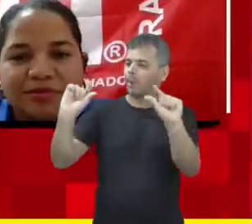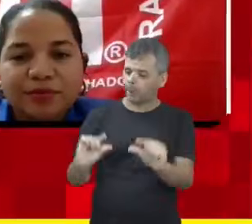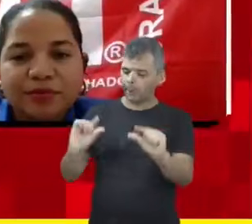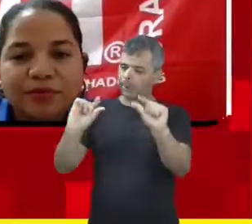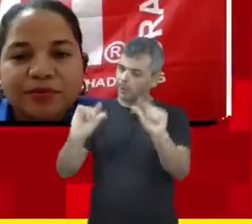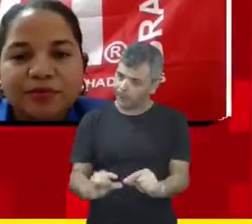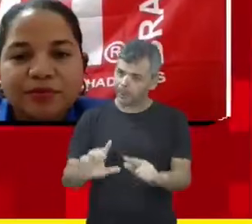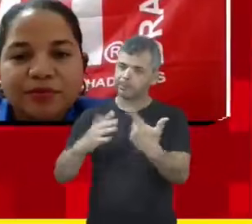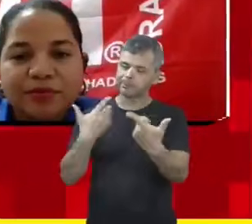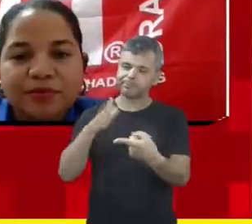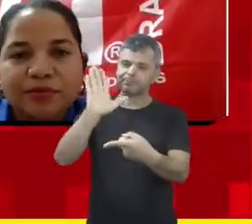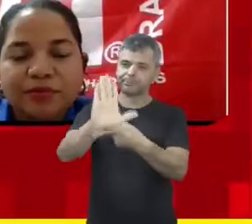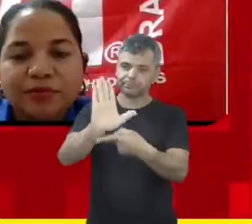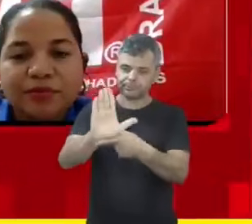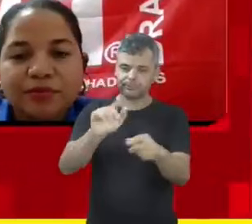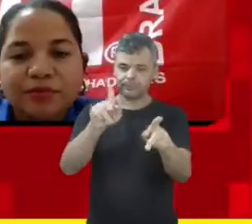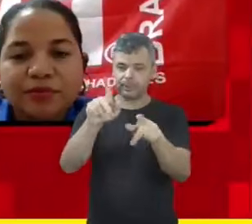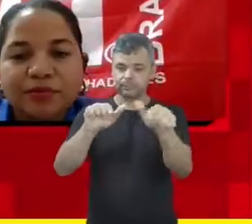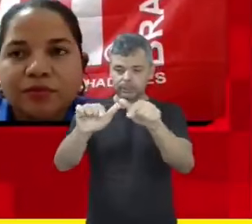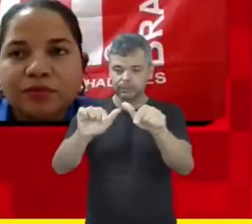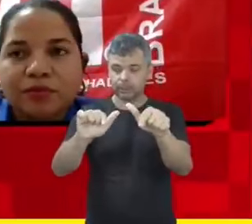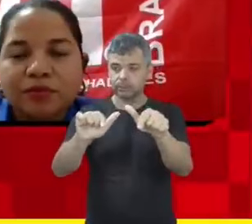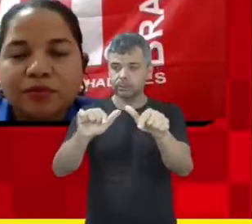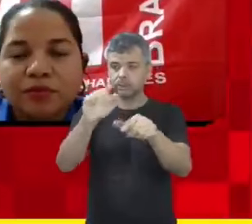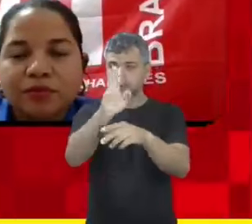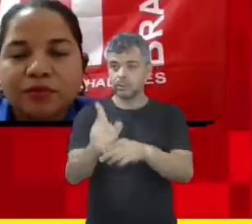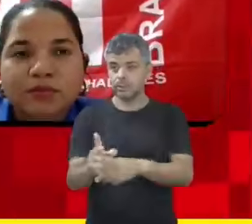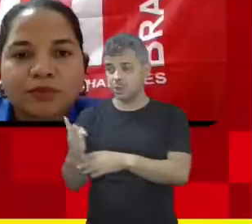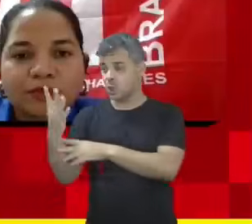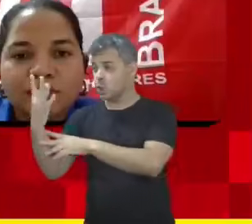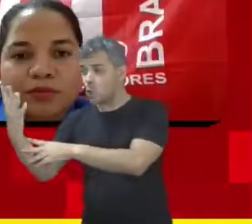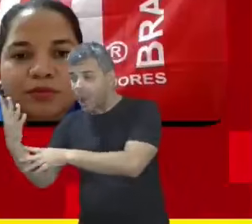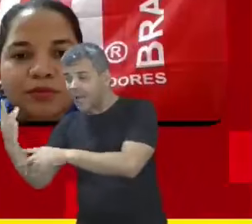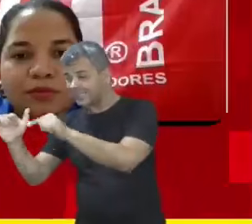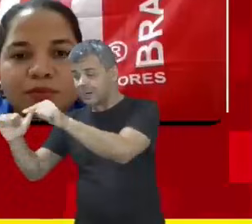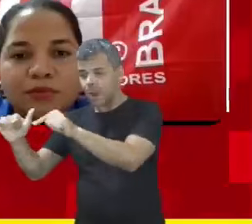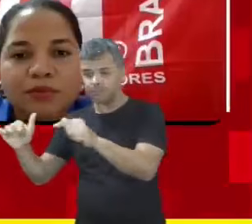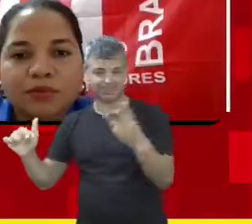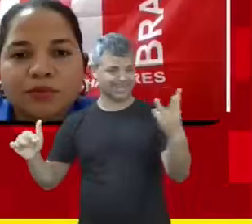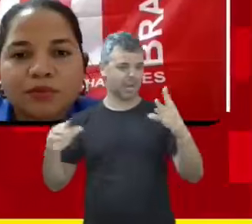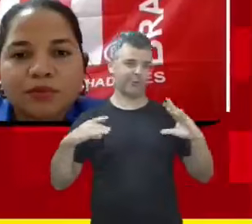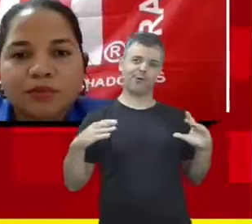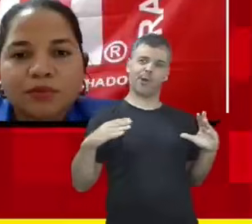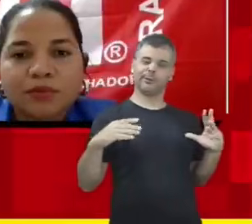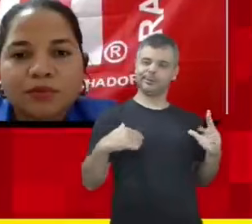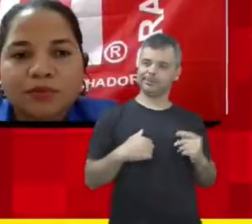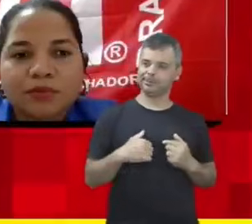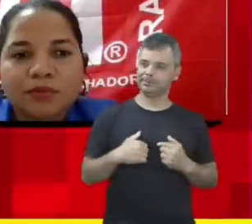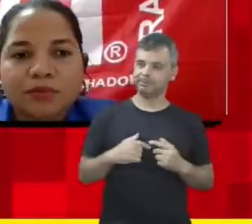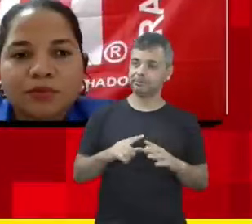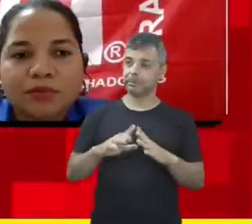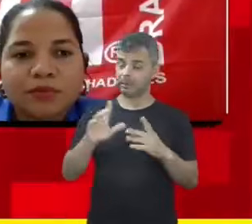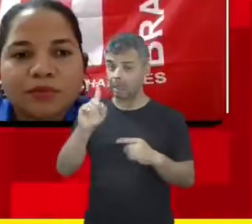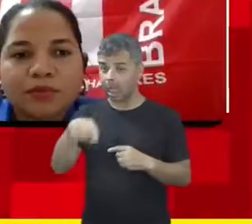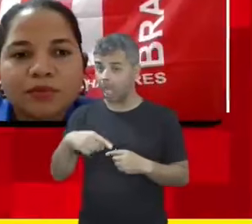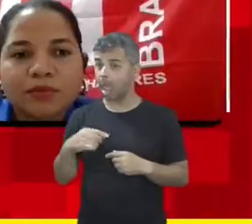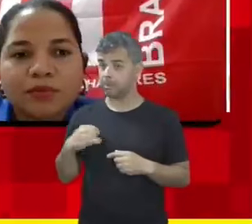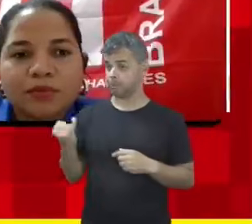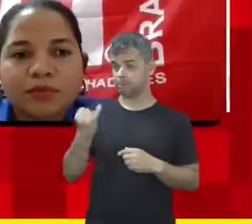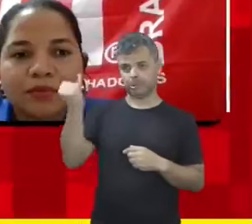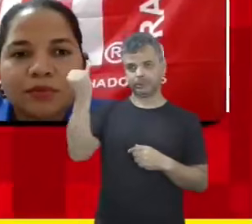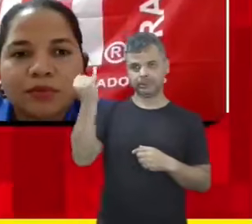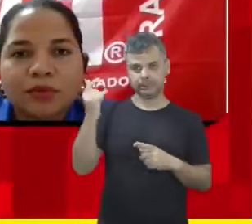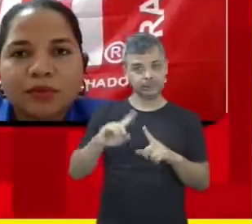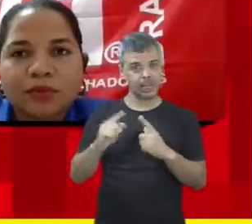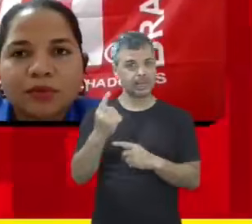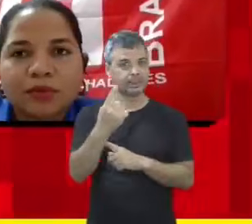pode ser oferecido para o trabalhador brasileiro. Aqui é 4x3. 4x3. E é interessante